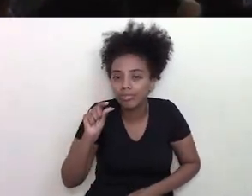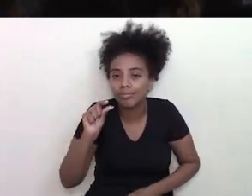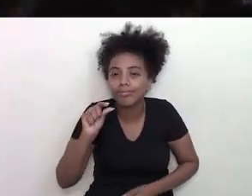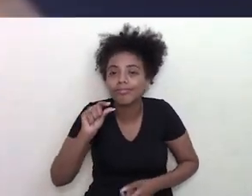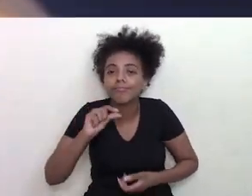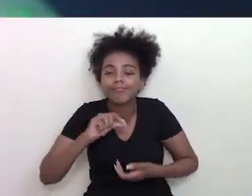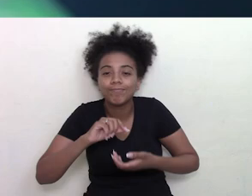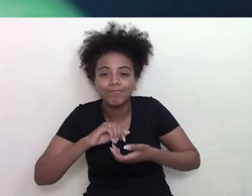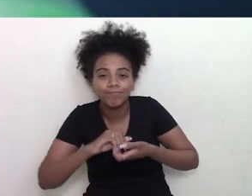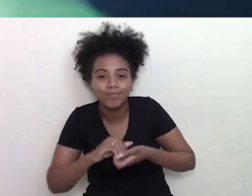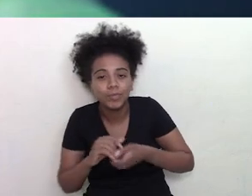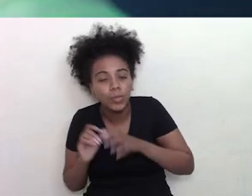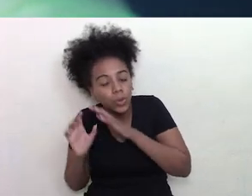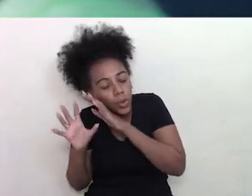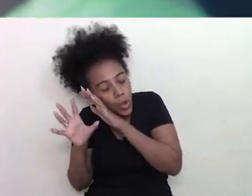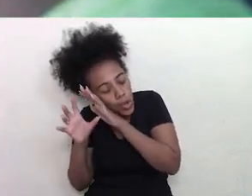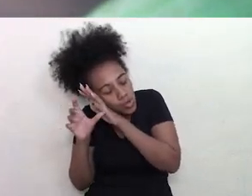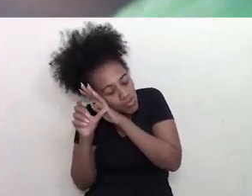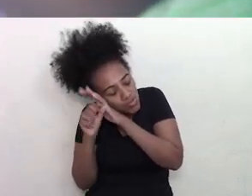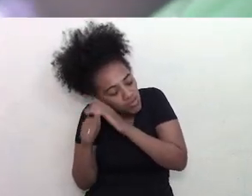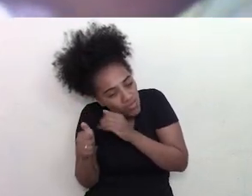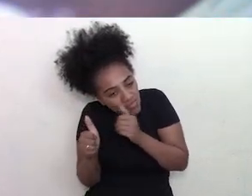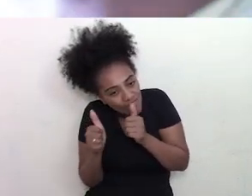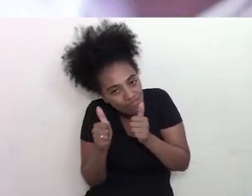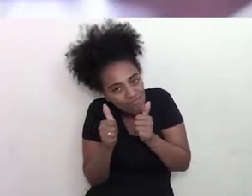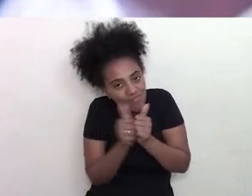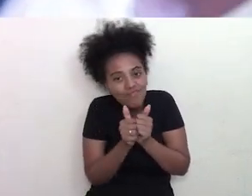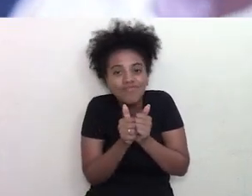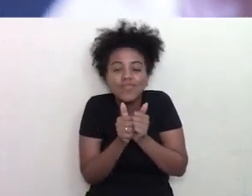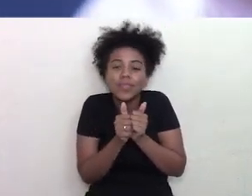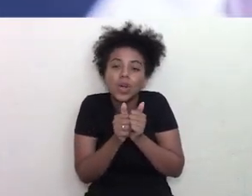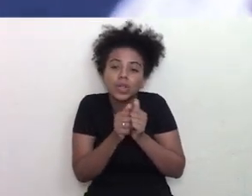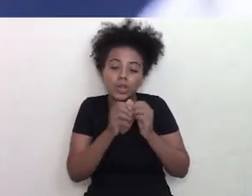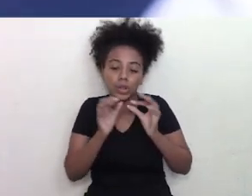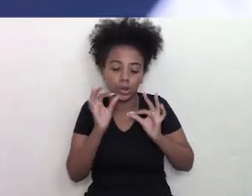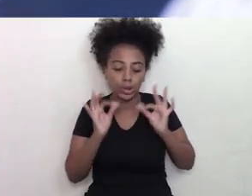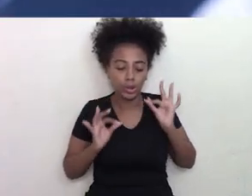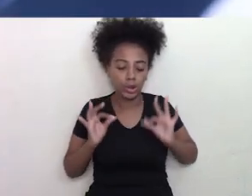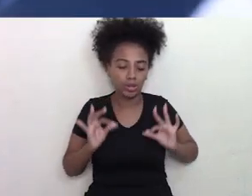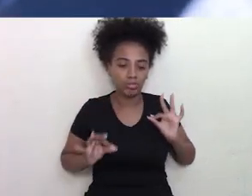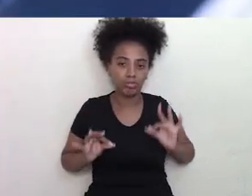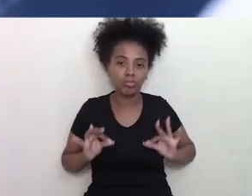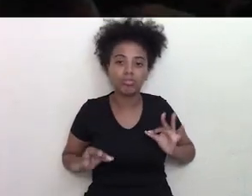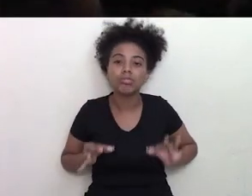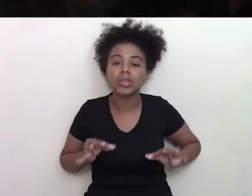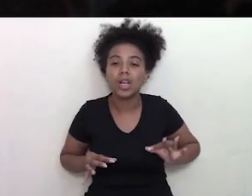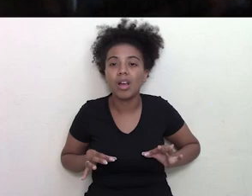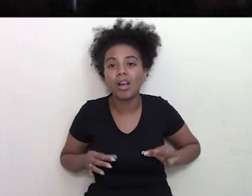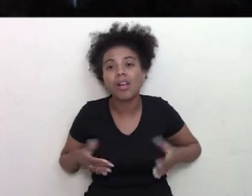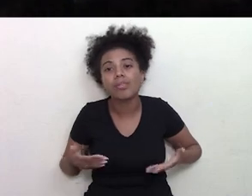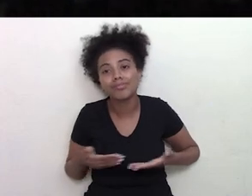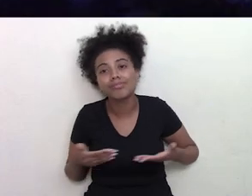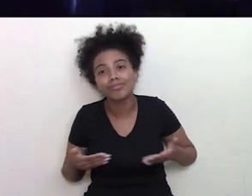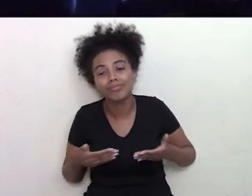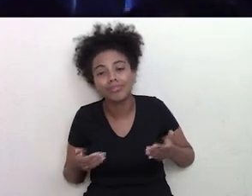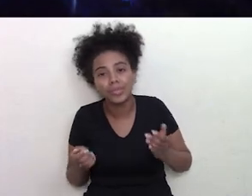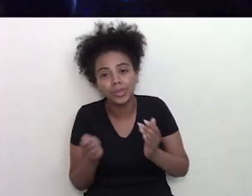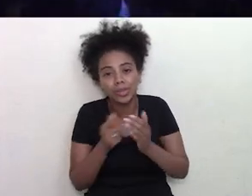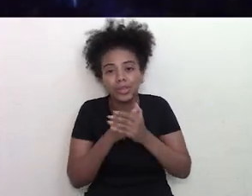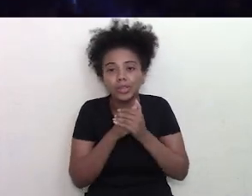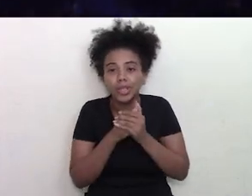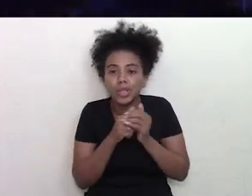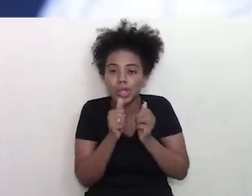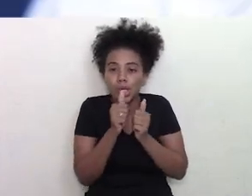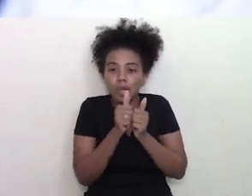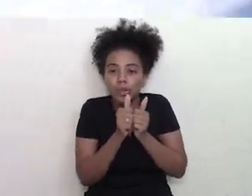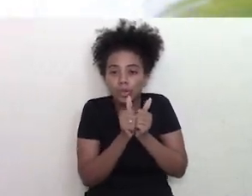E acabam dormindo com o Xandinho. Eu gosto de comer arrumadinho. Agora tem que ser escondidinho. Por isso que eu só